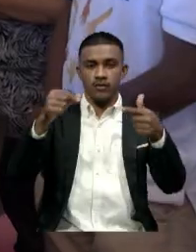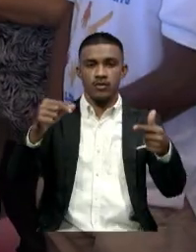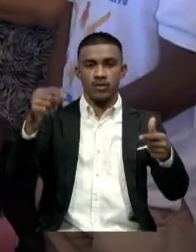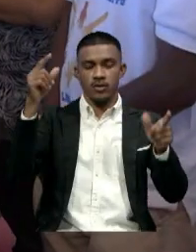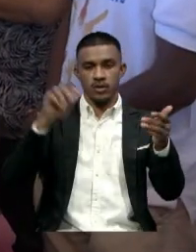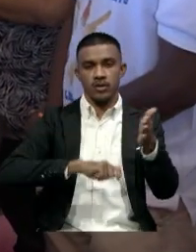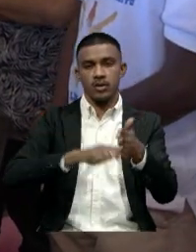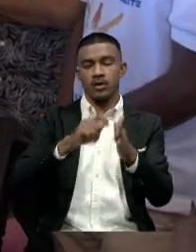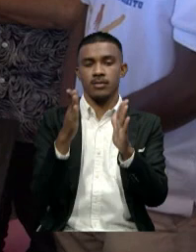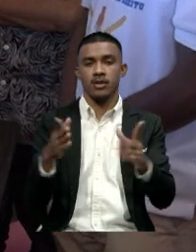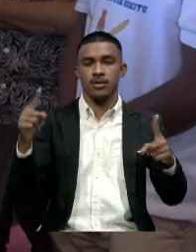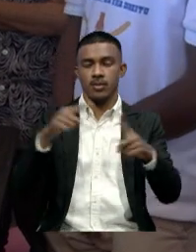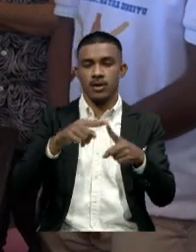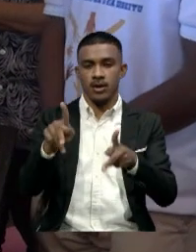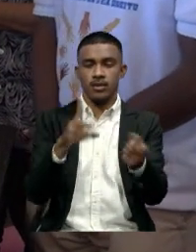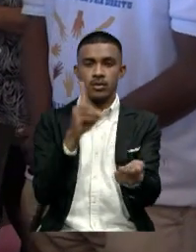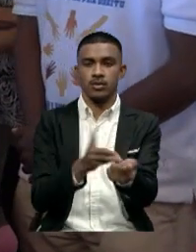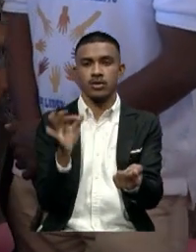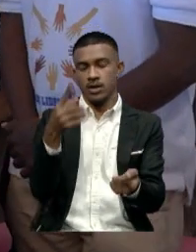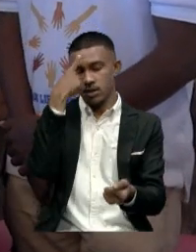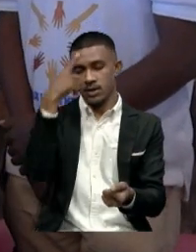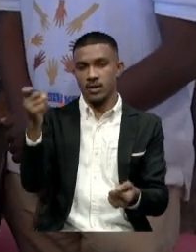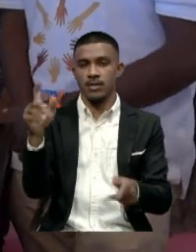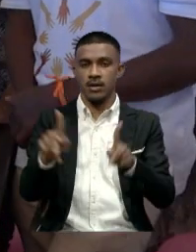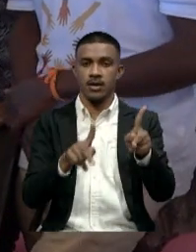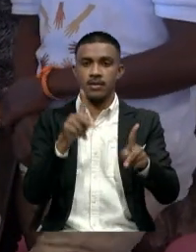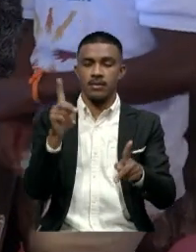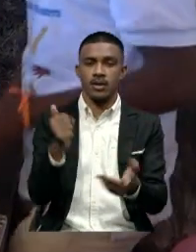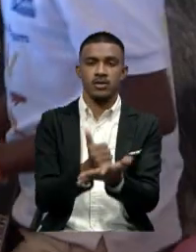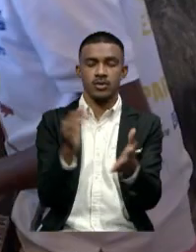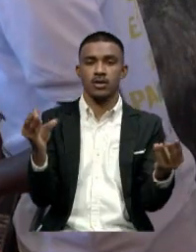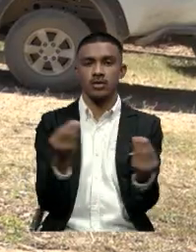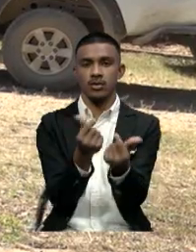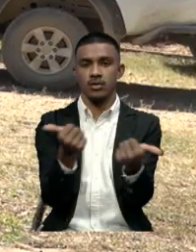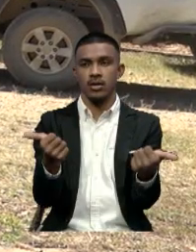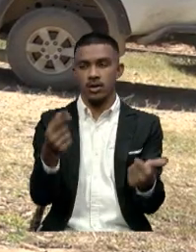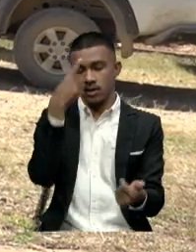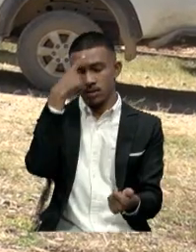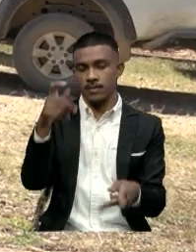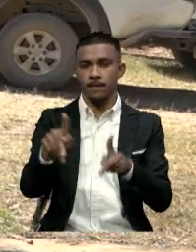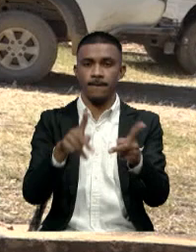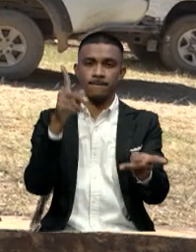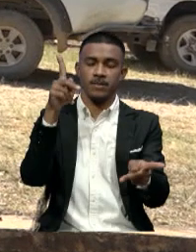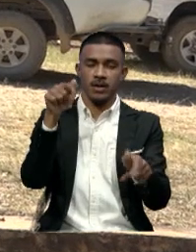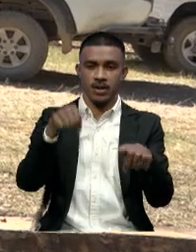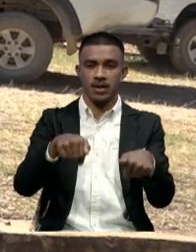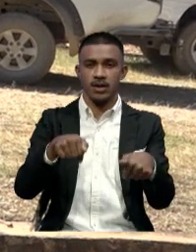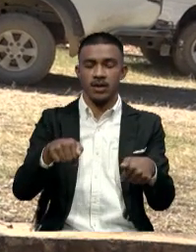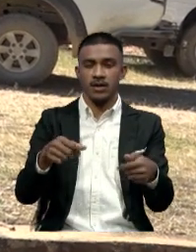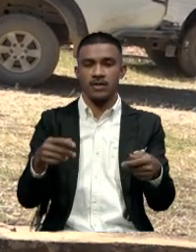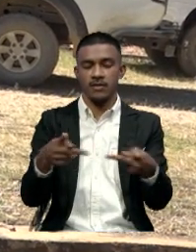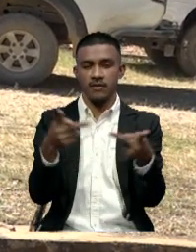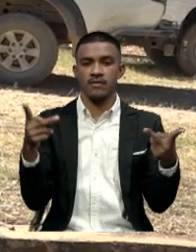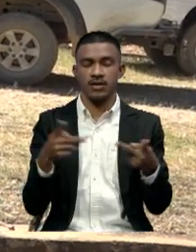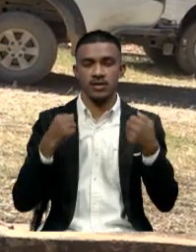problema recurso humano nebela suficiente. Recurso humano sih centro Saudi Likidoe, nu